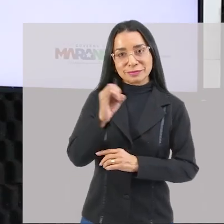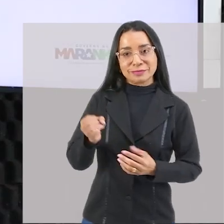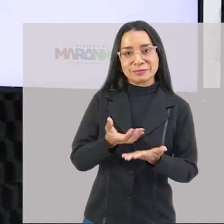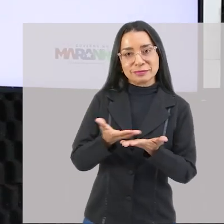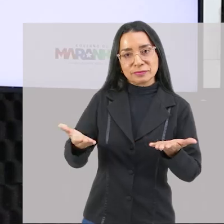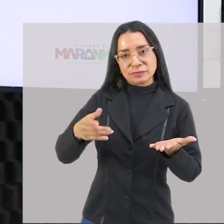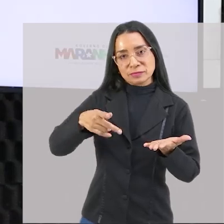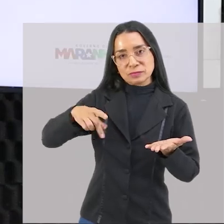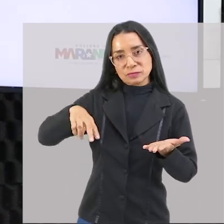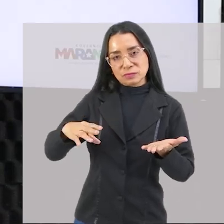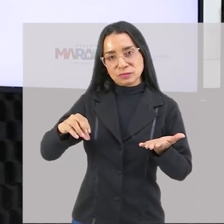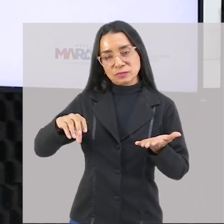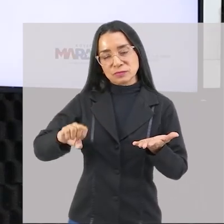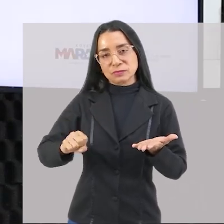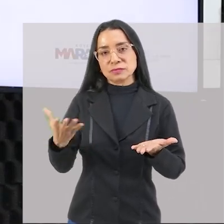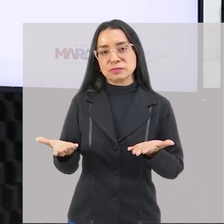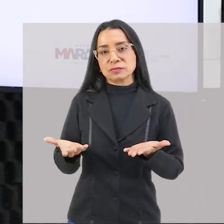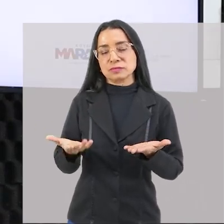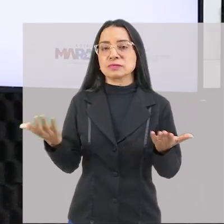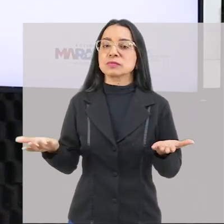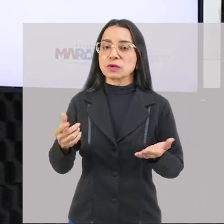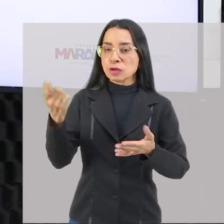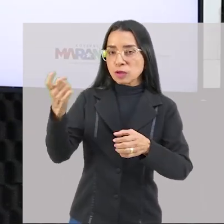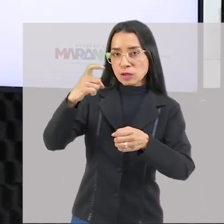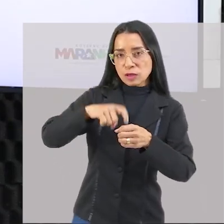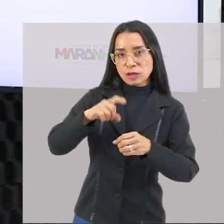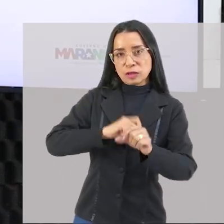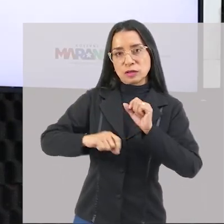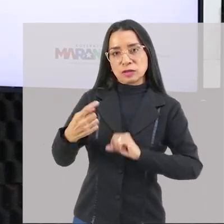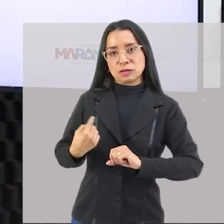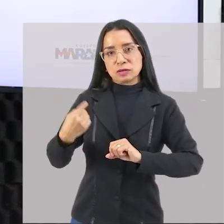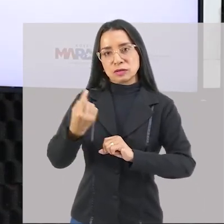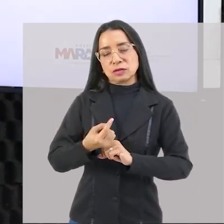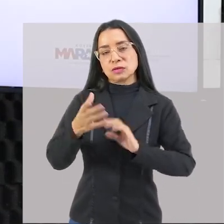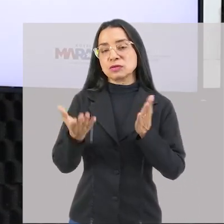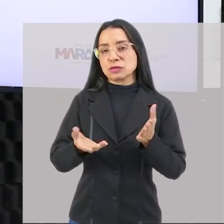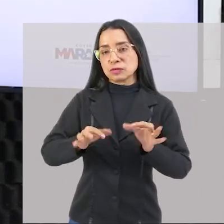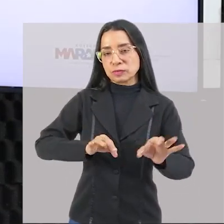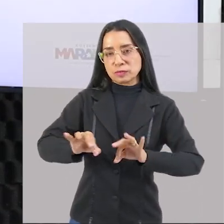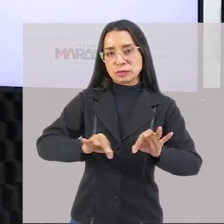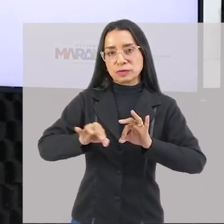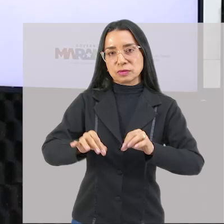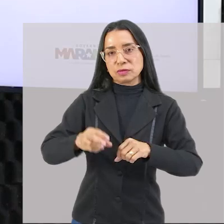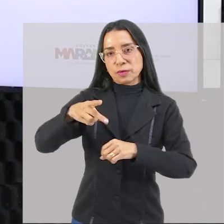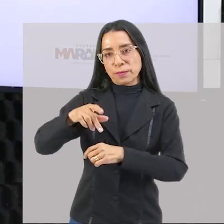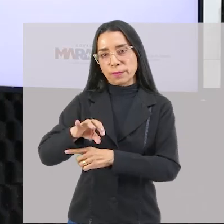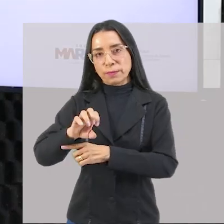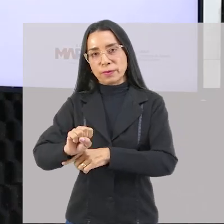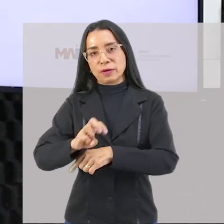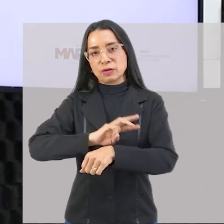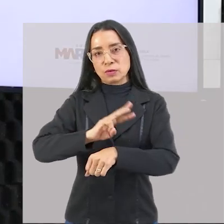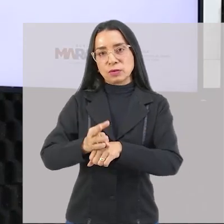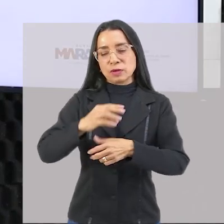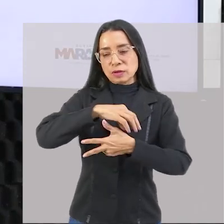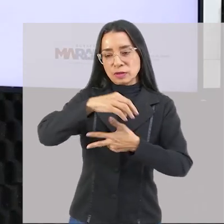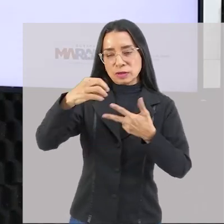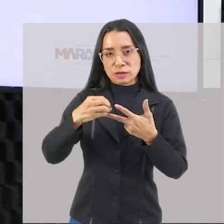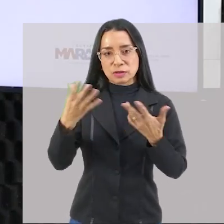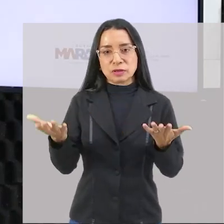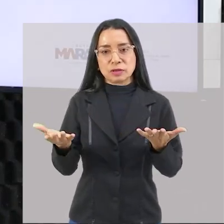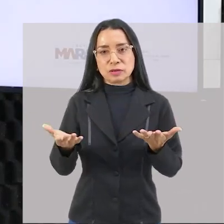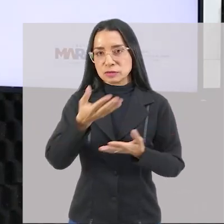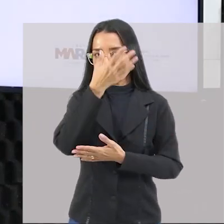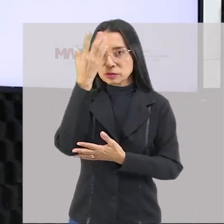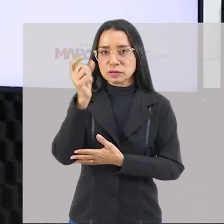Olá, gente, professor Marcos Dominici, a gente está de volta com nosso cursinho preparatório PAES, UEMA e Enem. Só tem um detalhe,